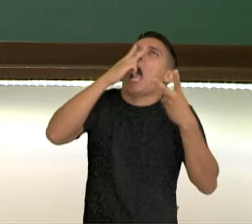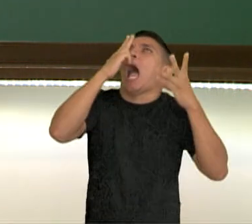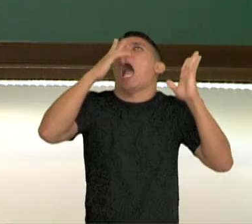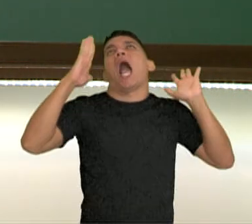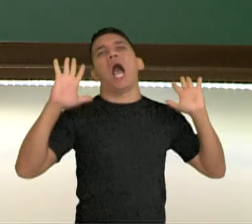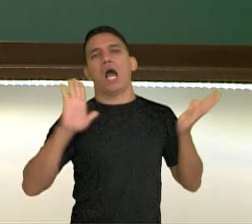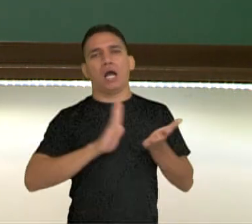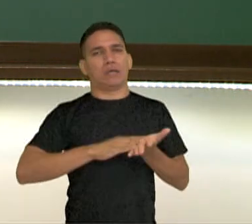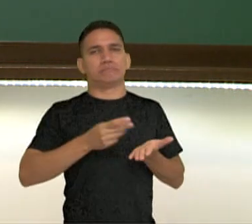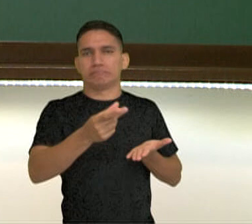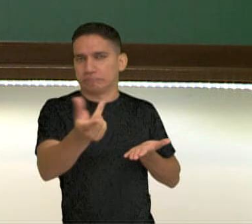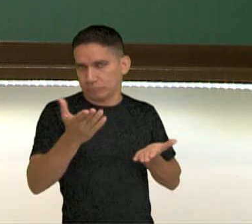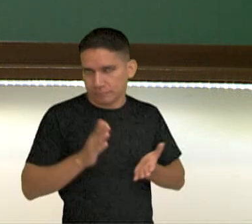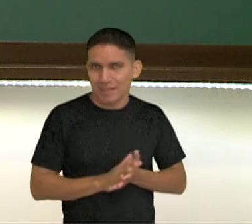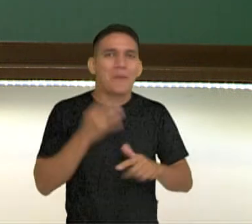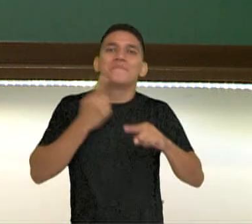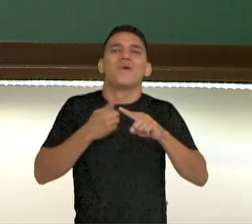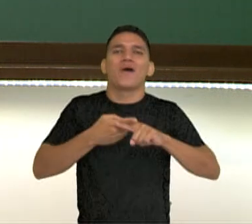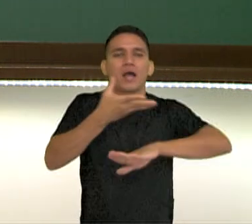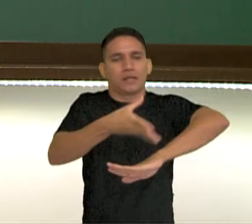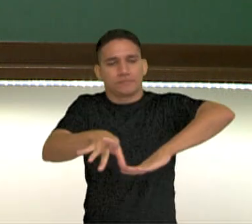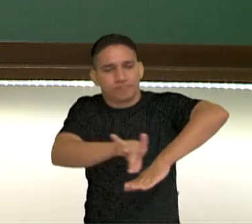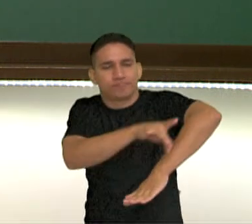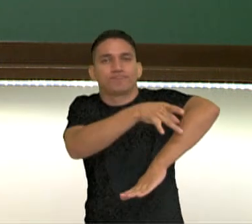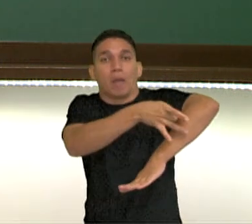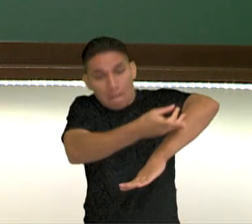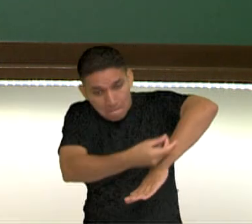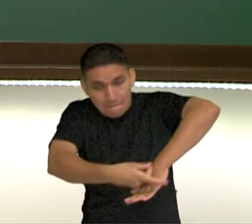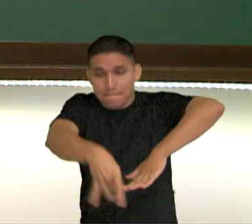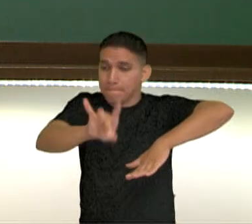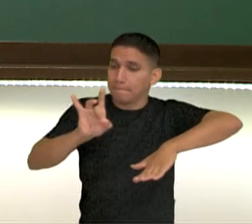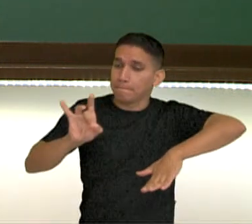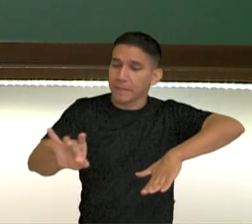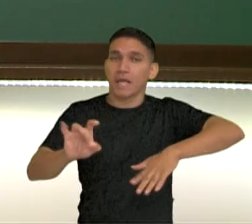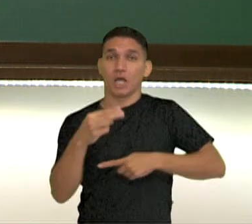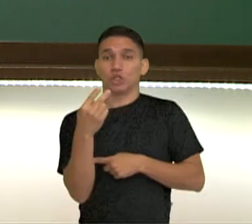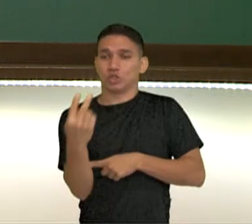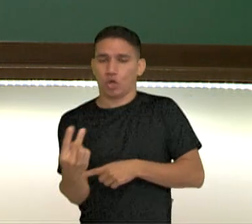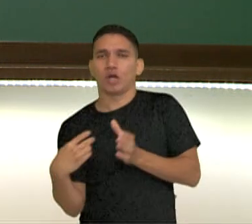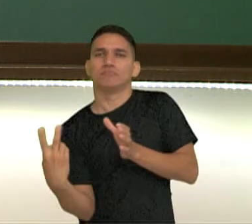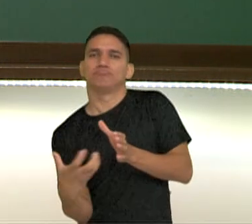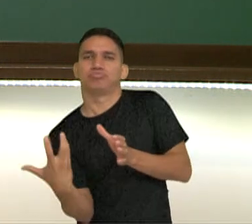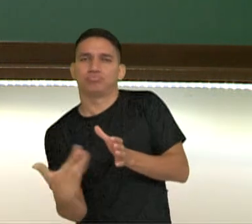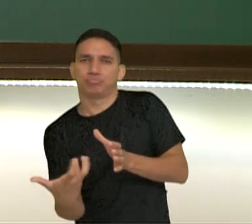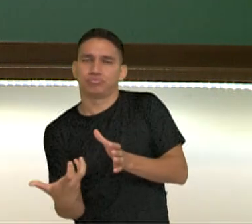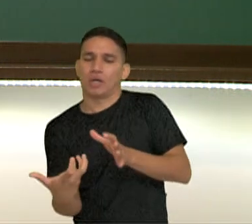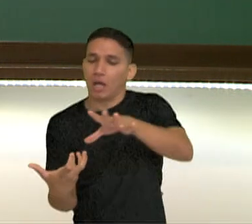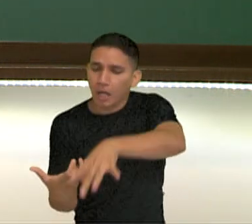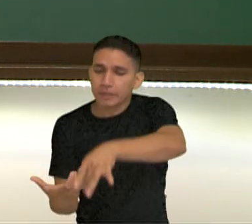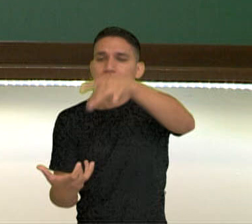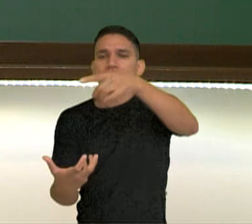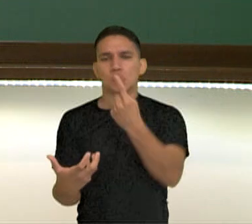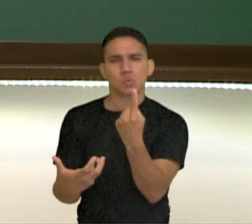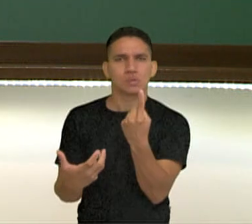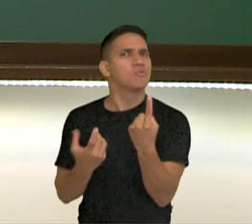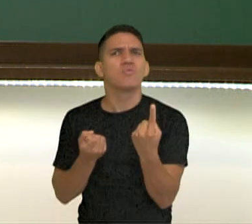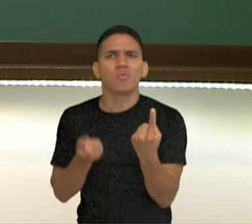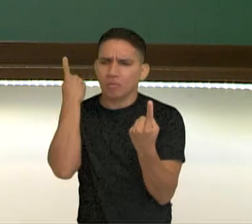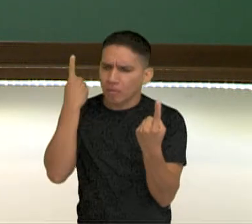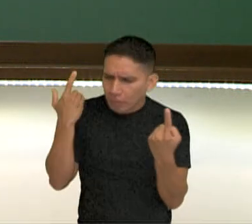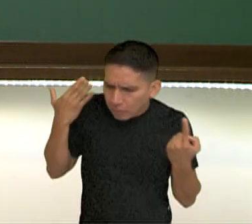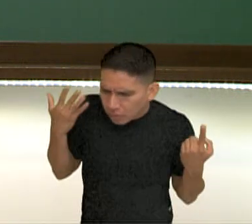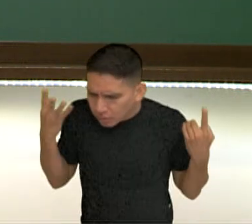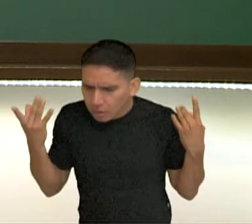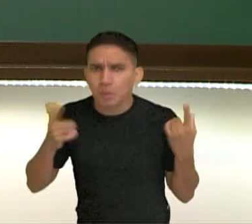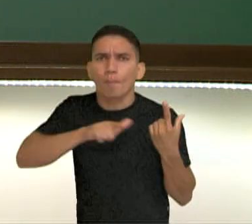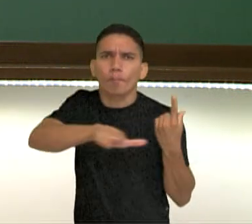que quando as meias entram na máquina de lavar, elas entram de duas em duas e saem de uma em uma, que a gente perde as meias?